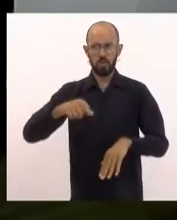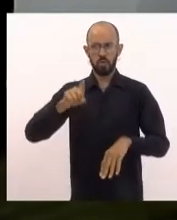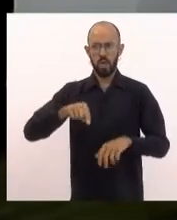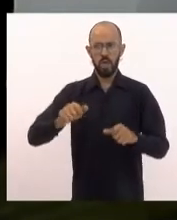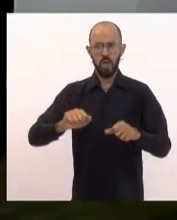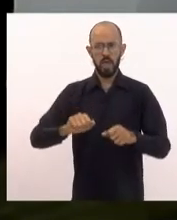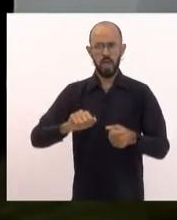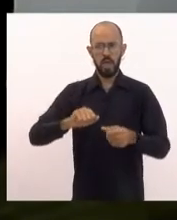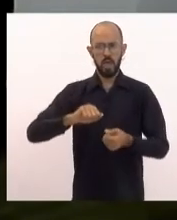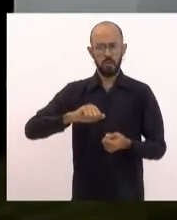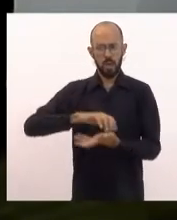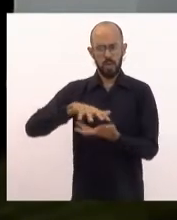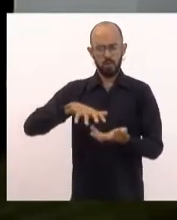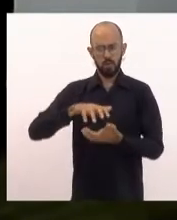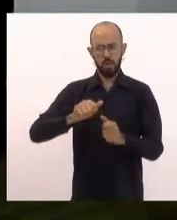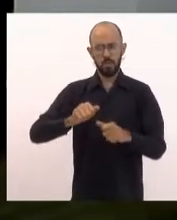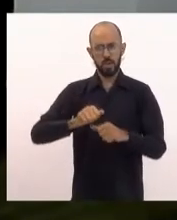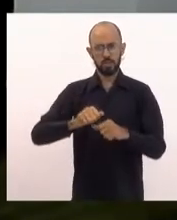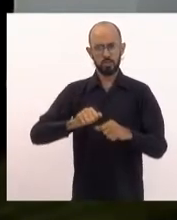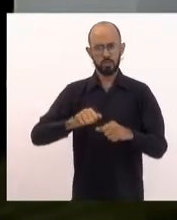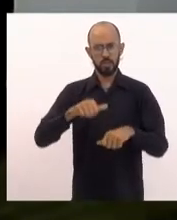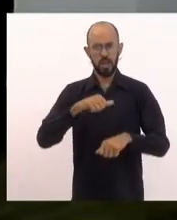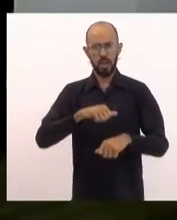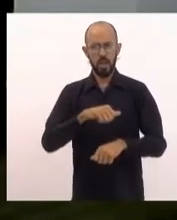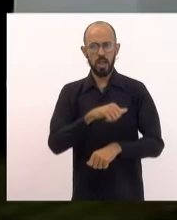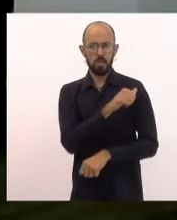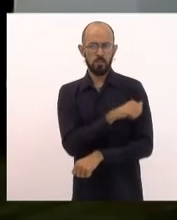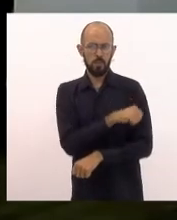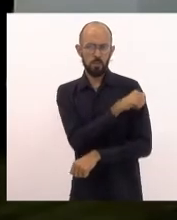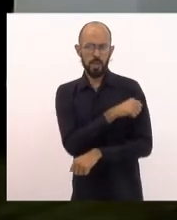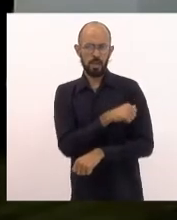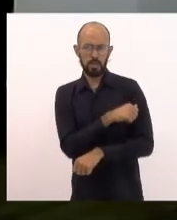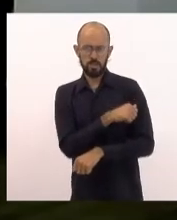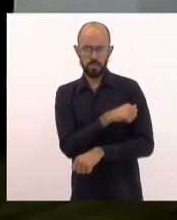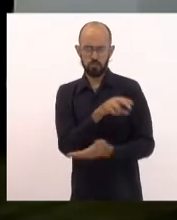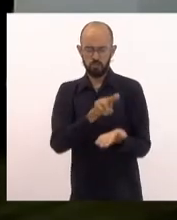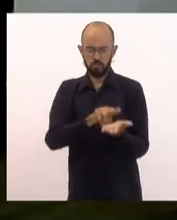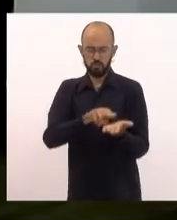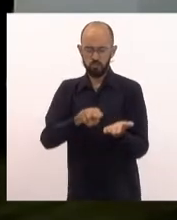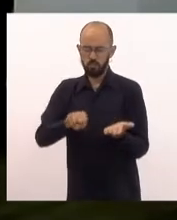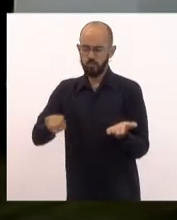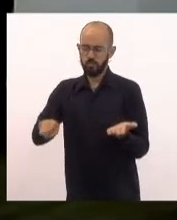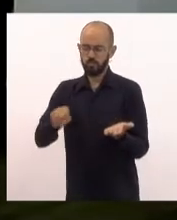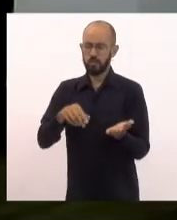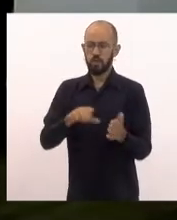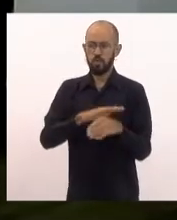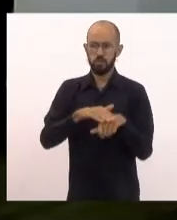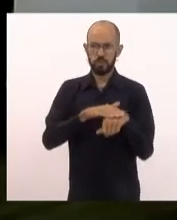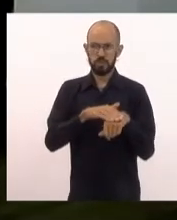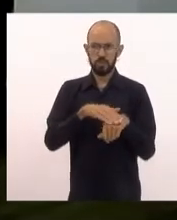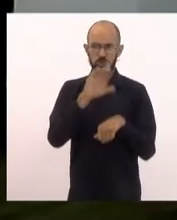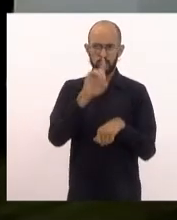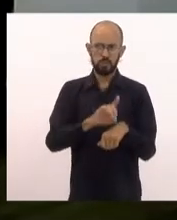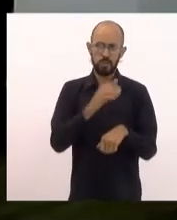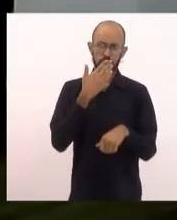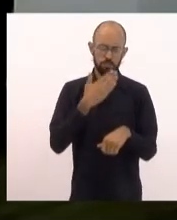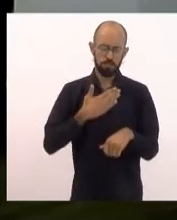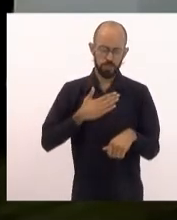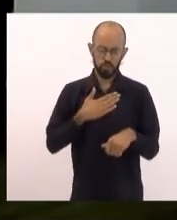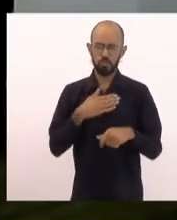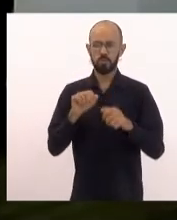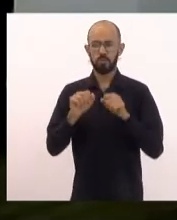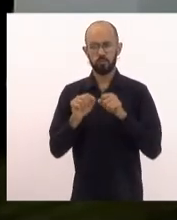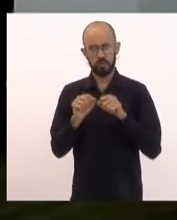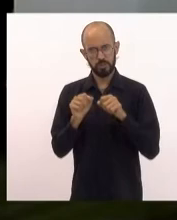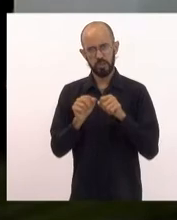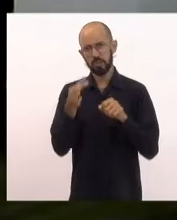de vagas de enfermaria, onde, ao conversar com o diretor do hospital, ele solicitou que nós pudéssemos estar fazendo essa